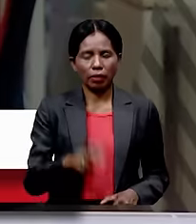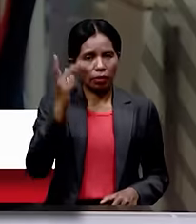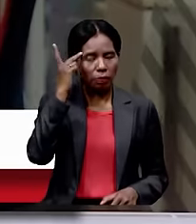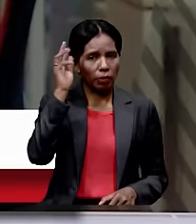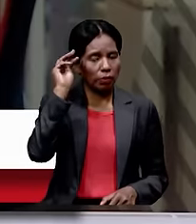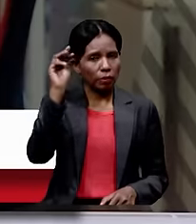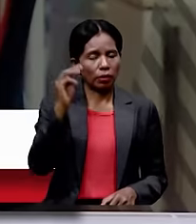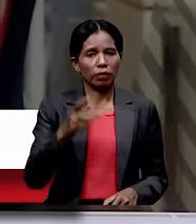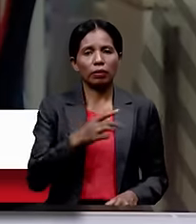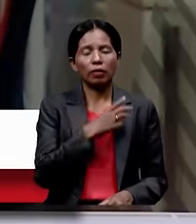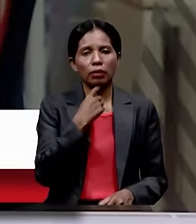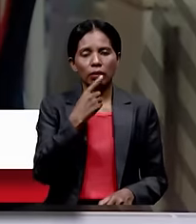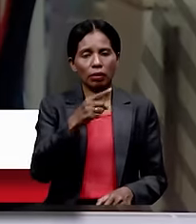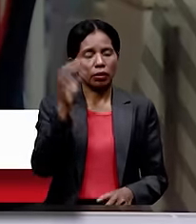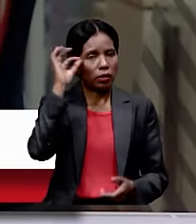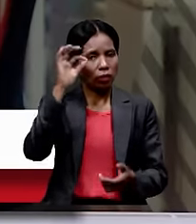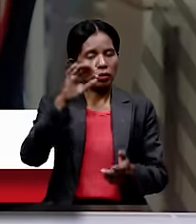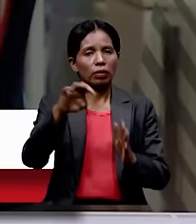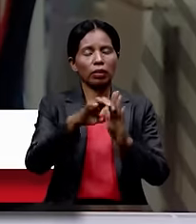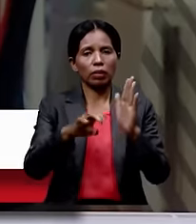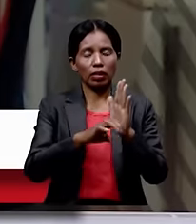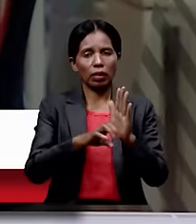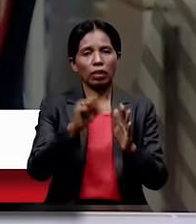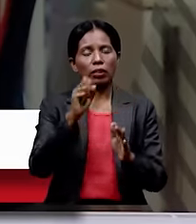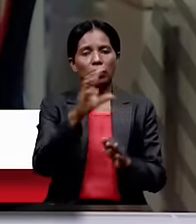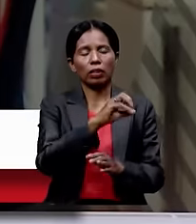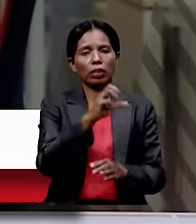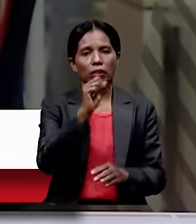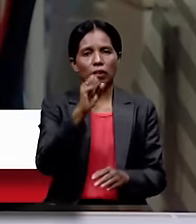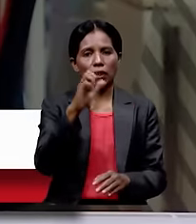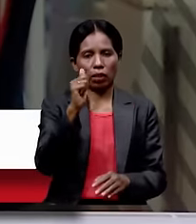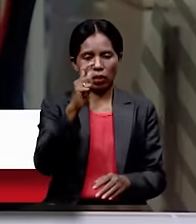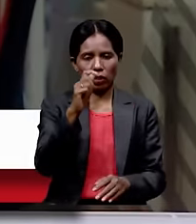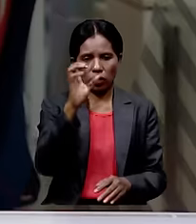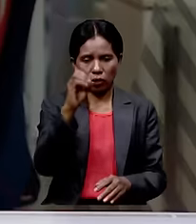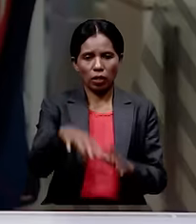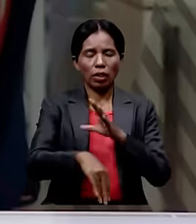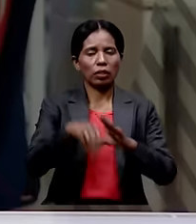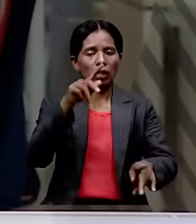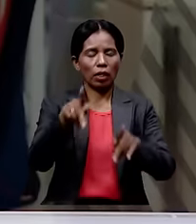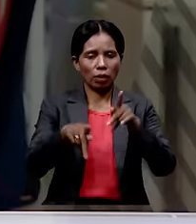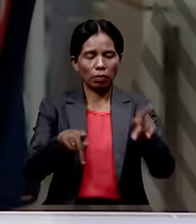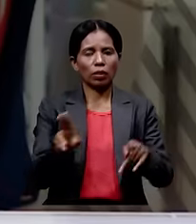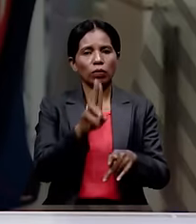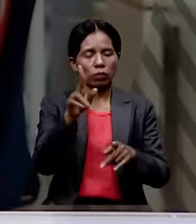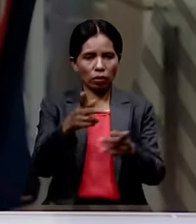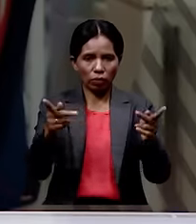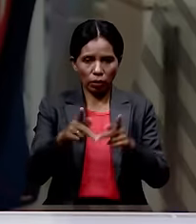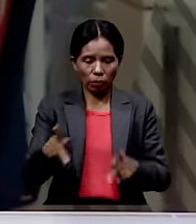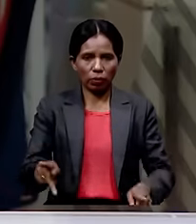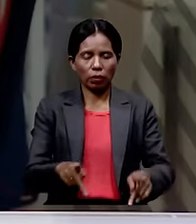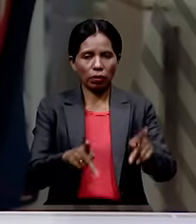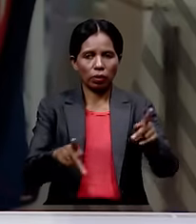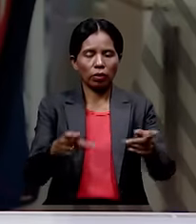Primeiro-Ministro aprecia serviço do Secretário-Estado assunto toponímia na organização urbana, na Berraçai comunidade ocupa espaço público na